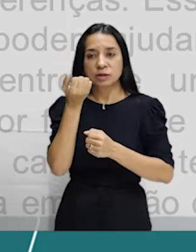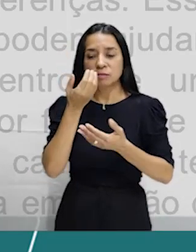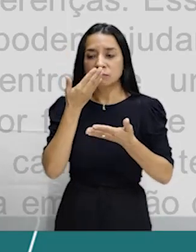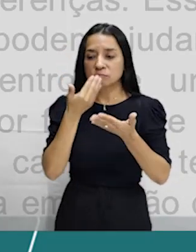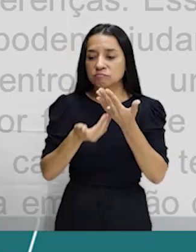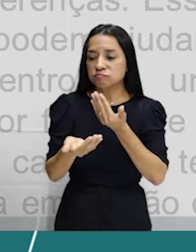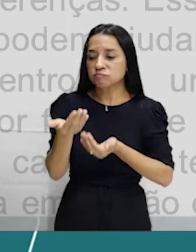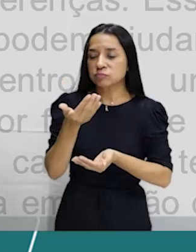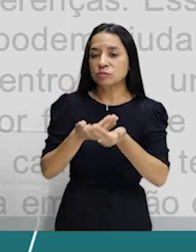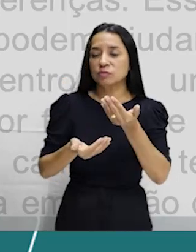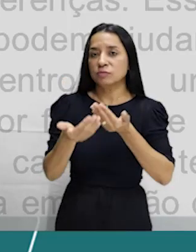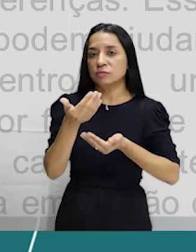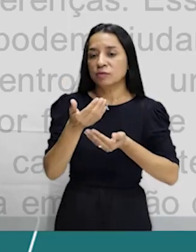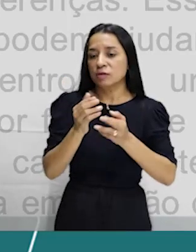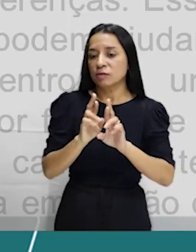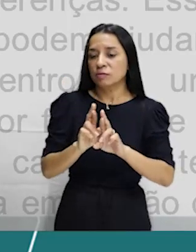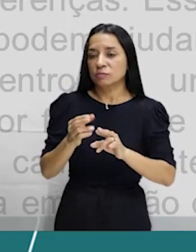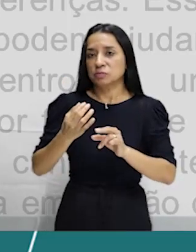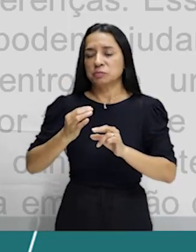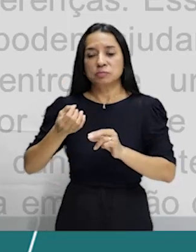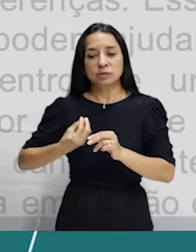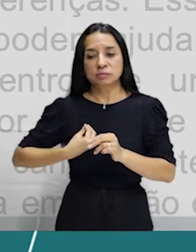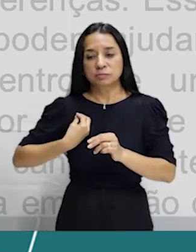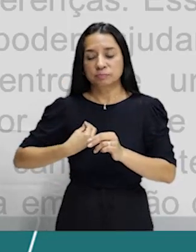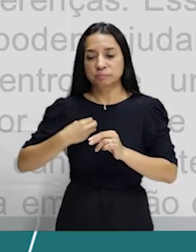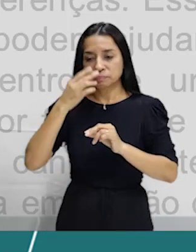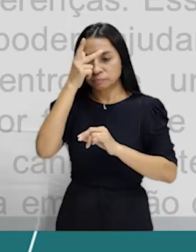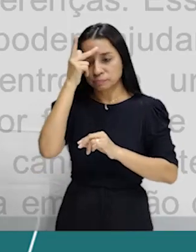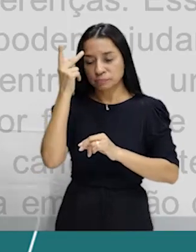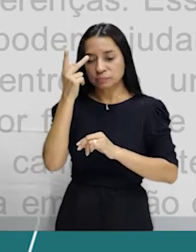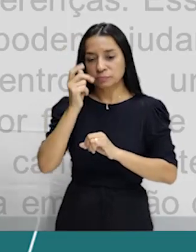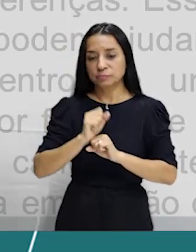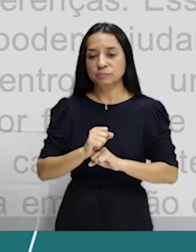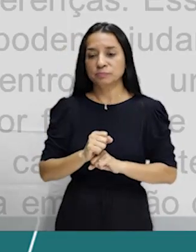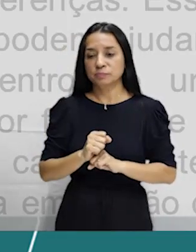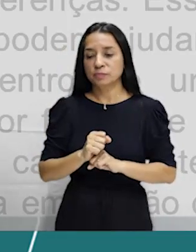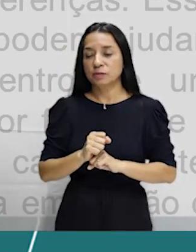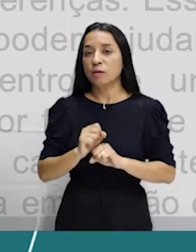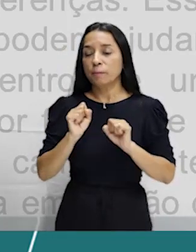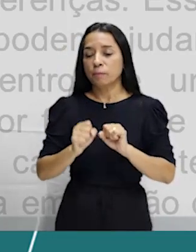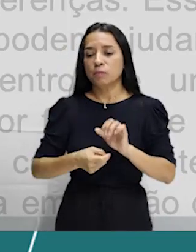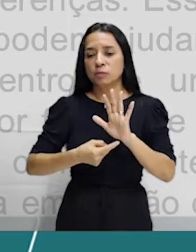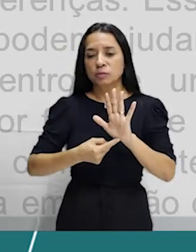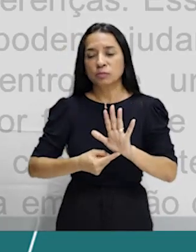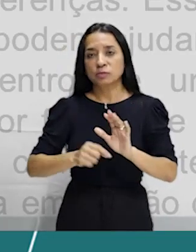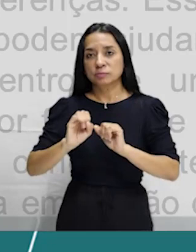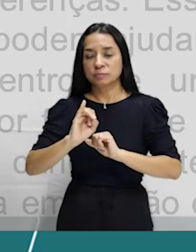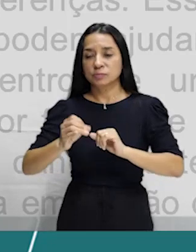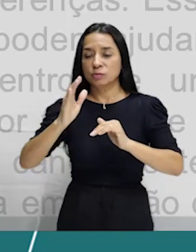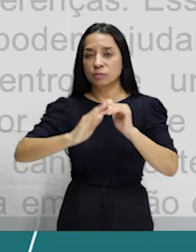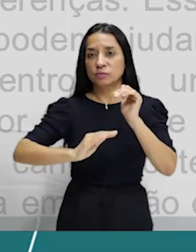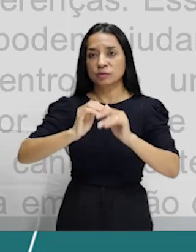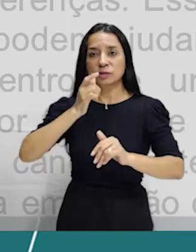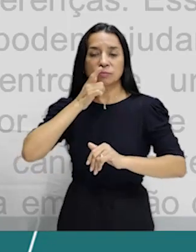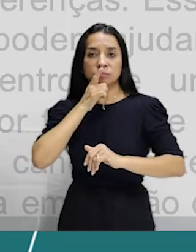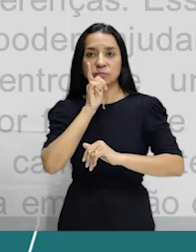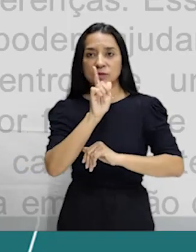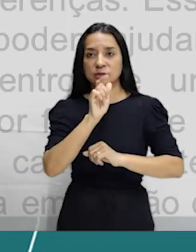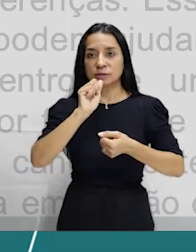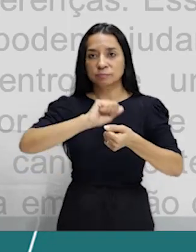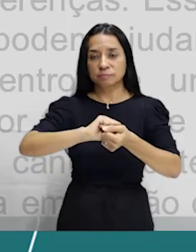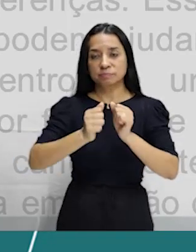durante o processo seletivo e podem ajudar a definir se o profissional conseguirá se